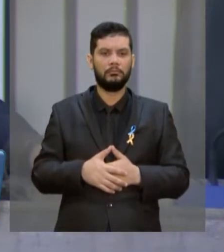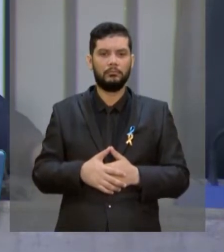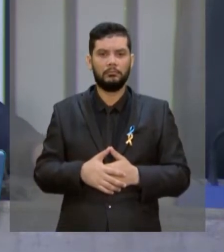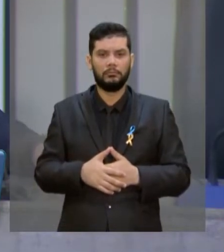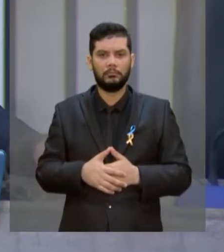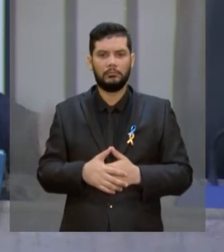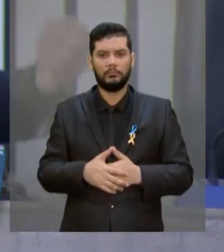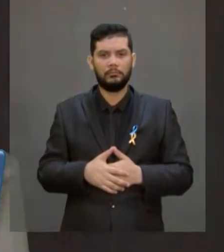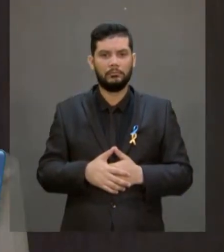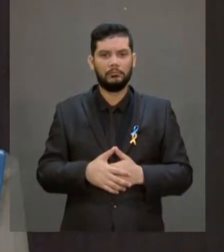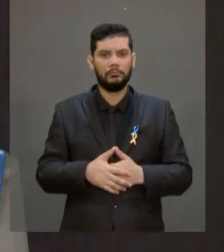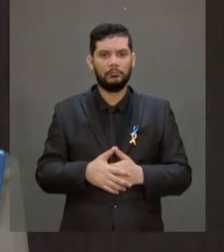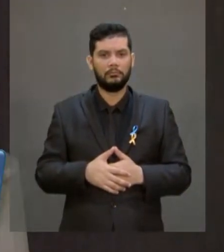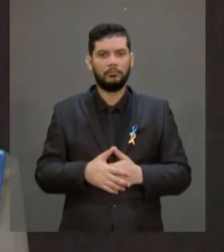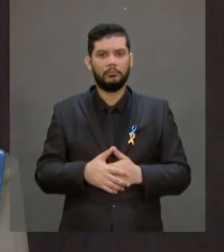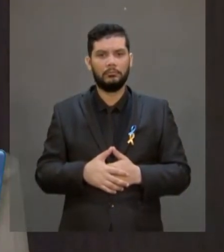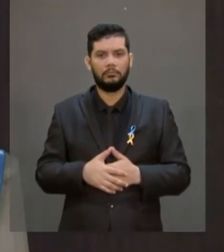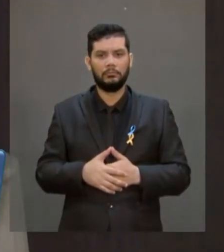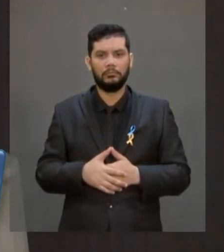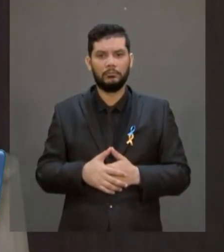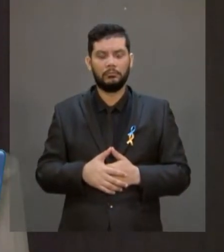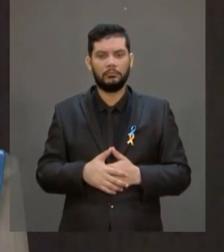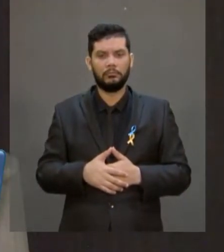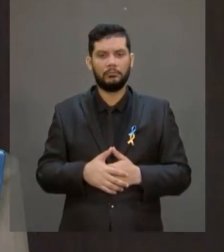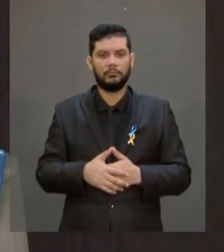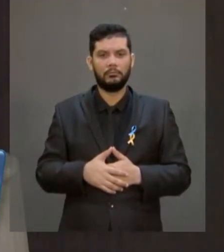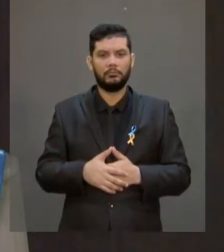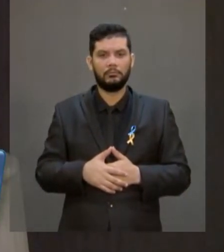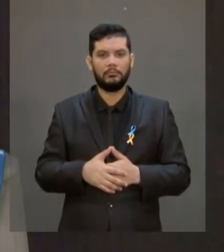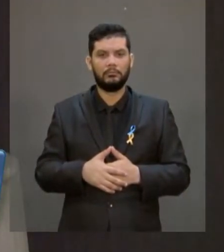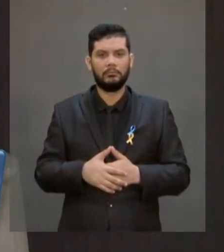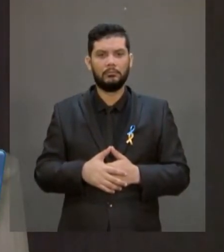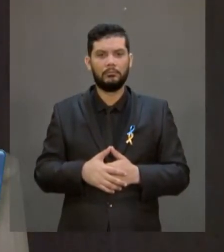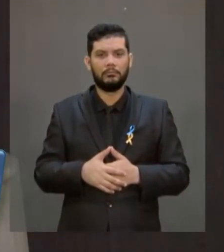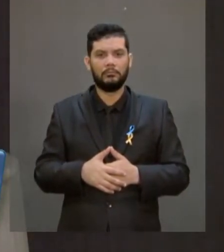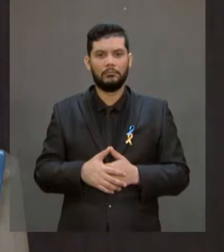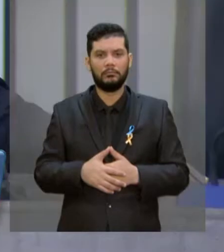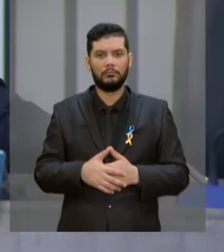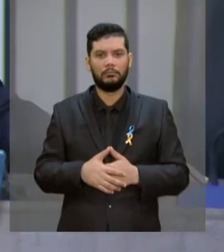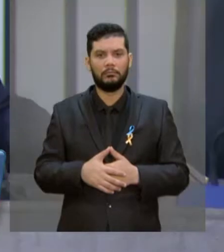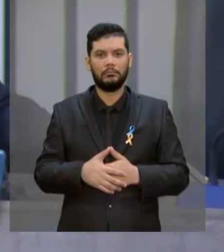Eu queria ouvir, por gentileza, eu lhe rogo e lhe agradeço.